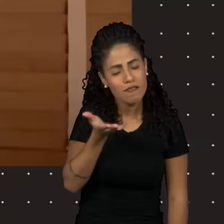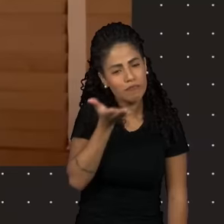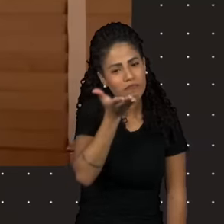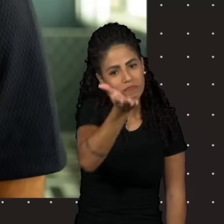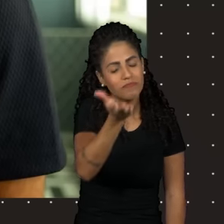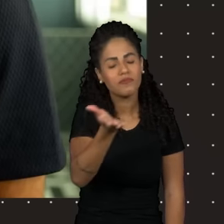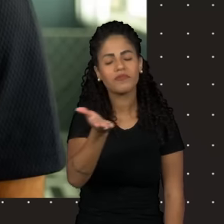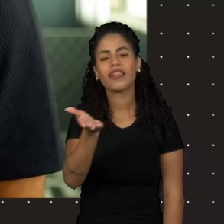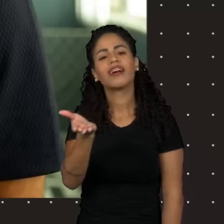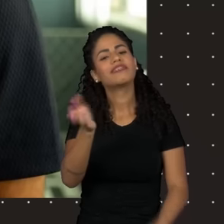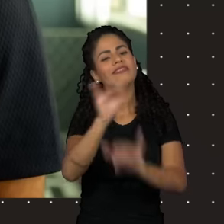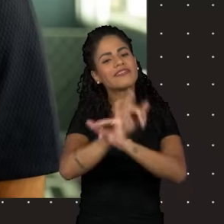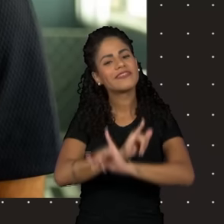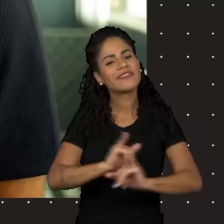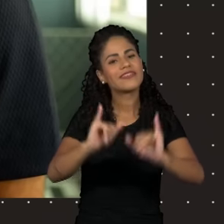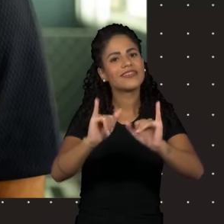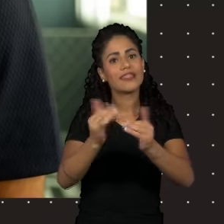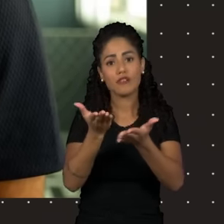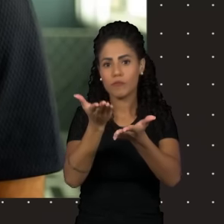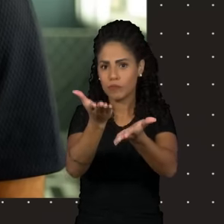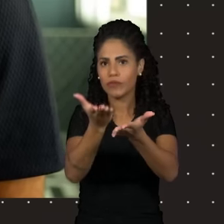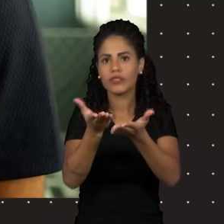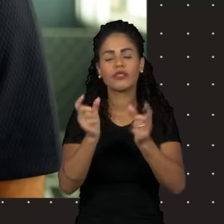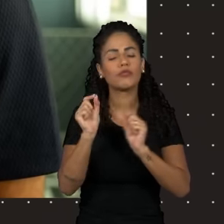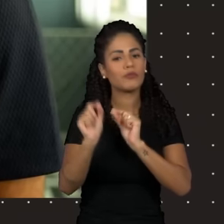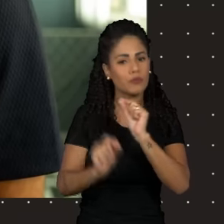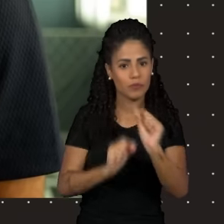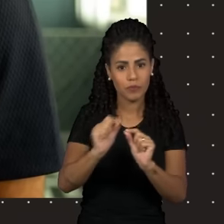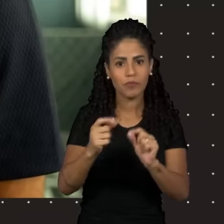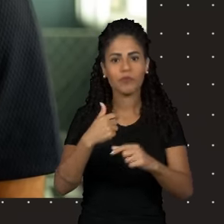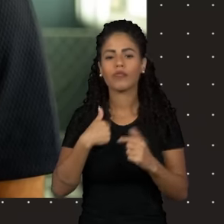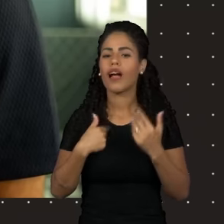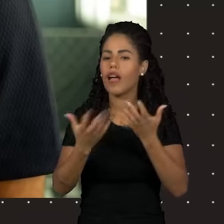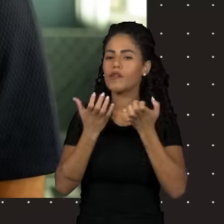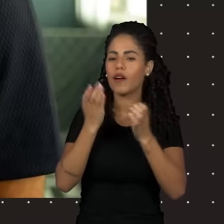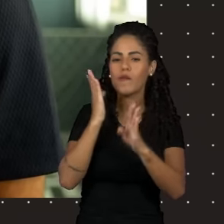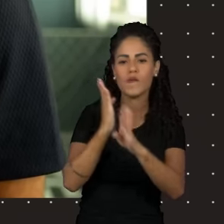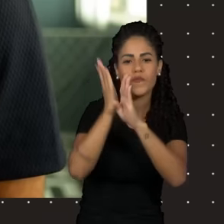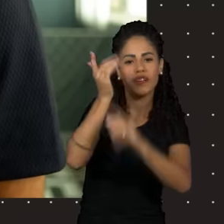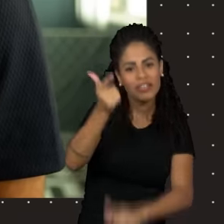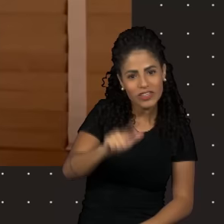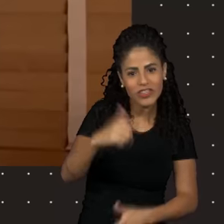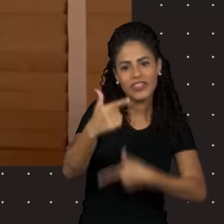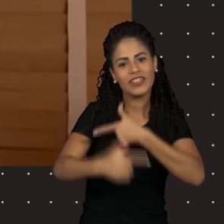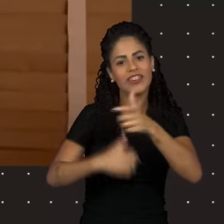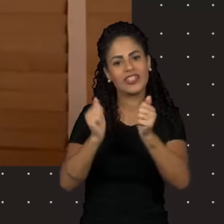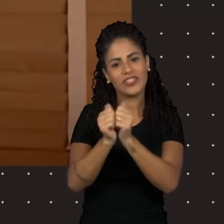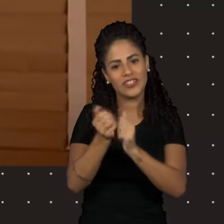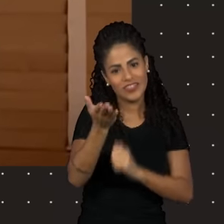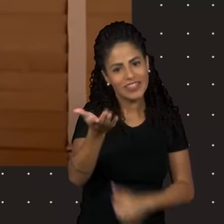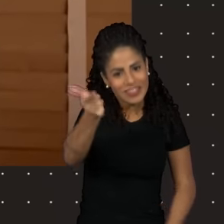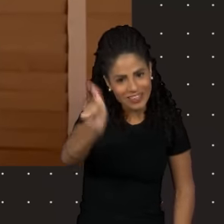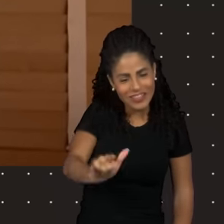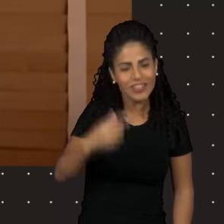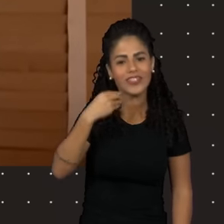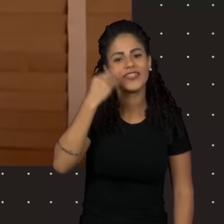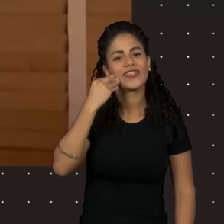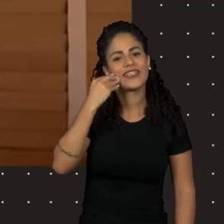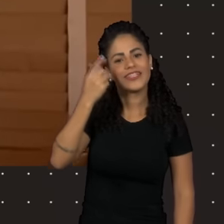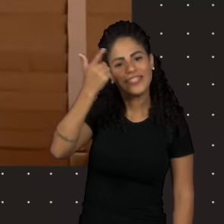e dizer que eu espero que a gente se encontre novamente e ter uma nova experiência